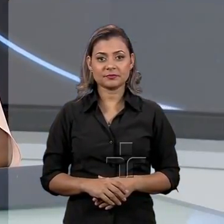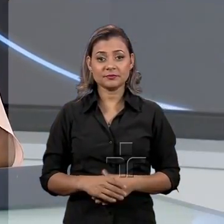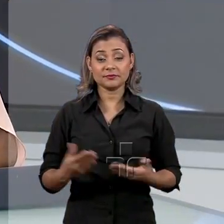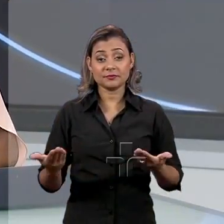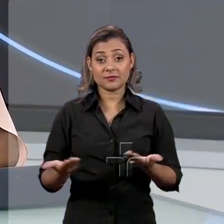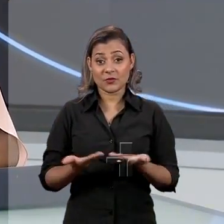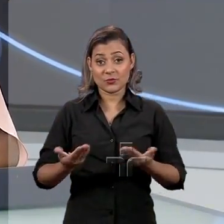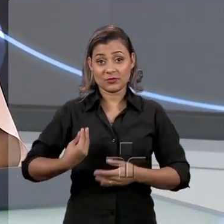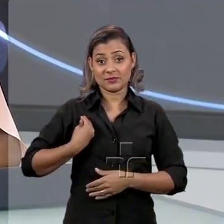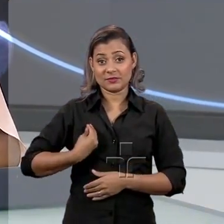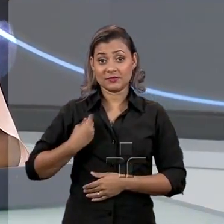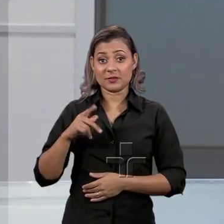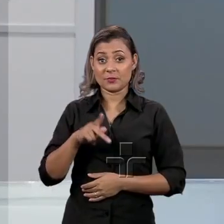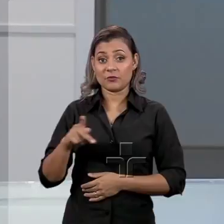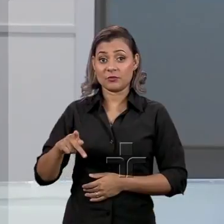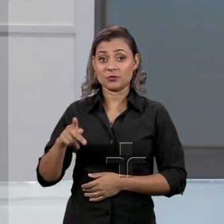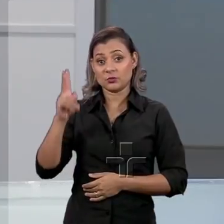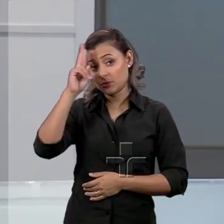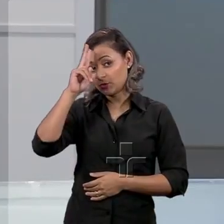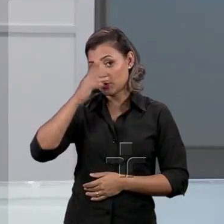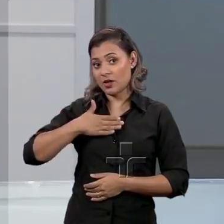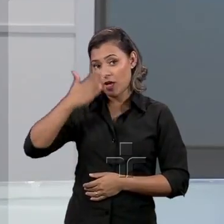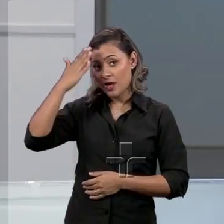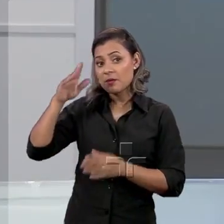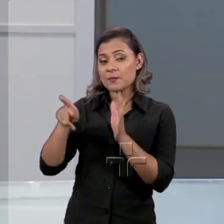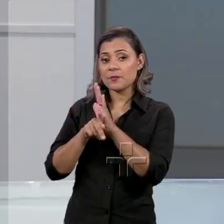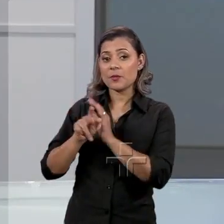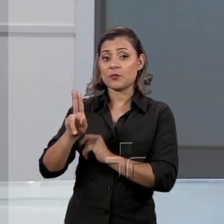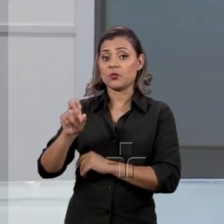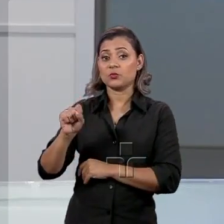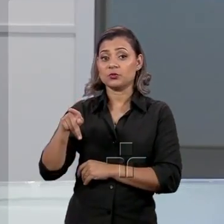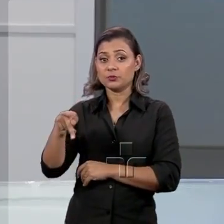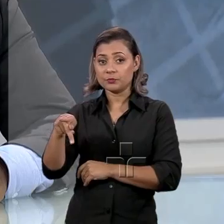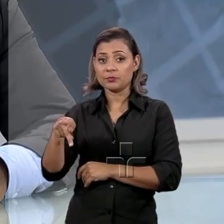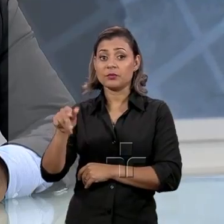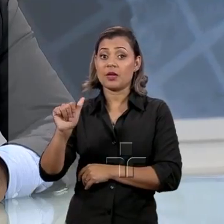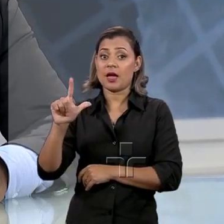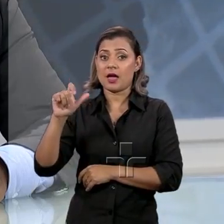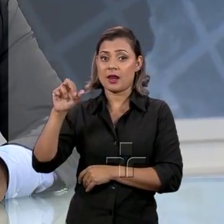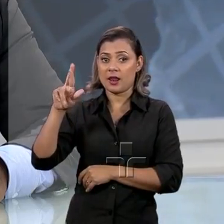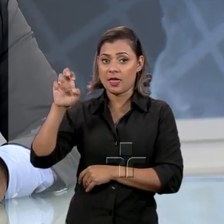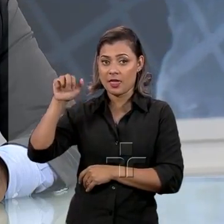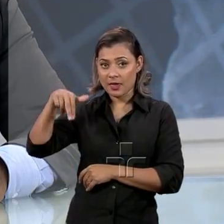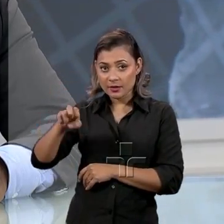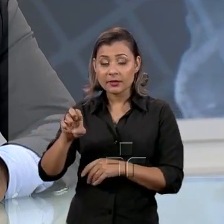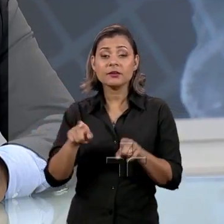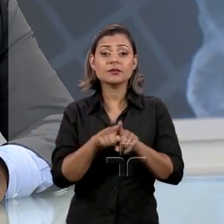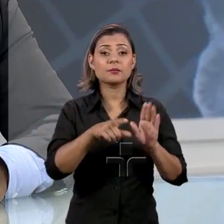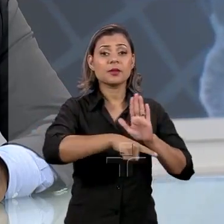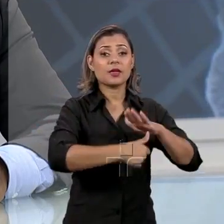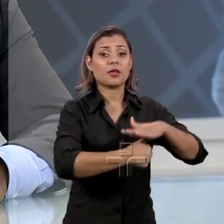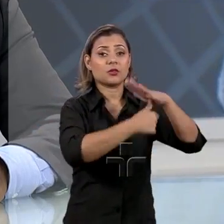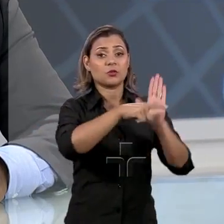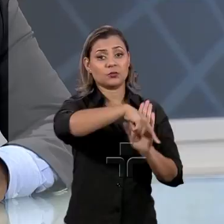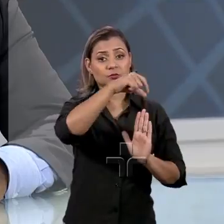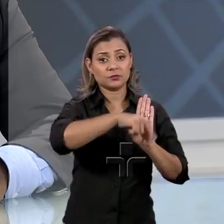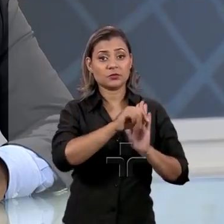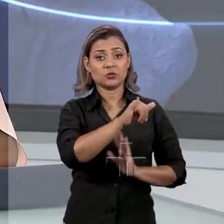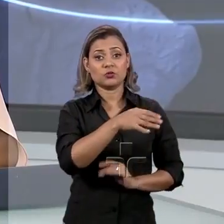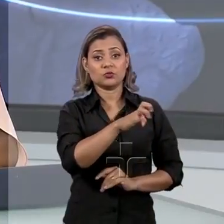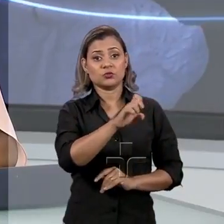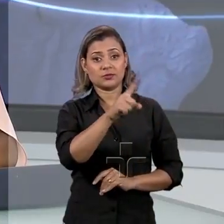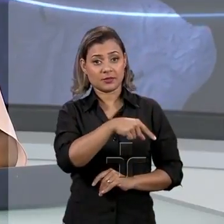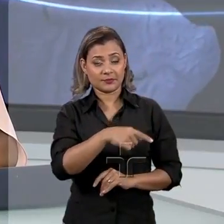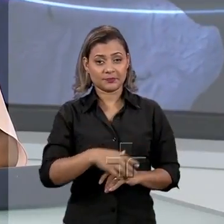Participam da bancada a professora de História Árabe da USP, Arlene Clemecha, e o reitor da Faculdade Zumbi dos Palmares, José